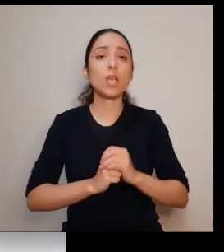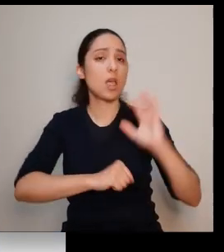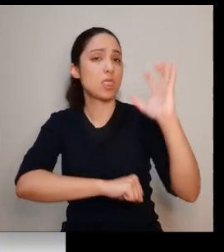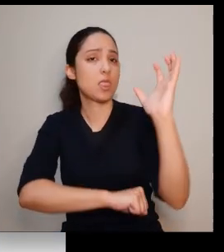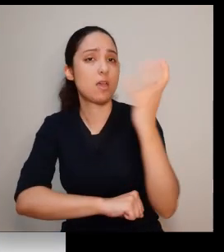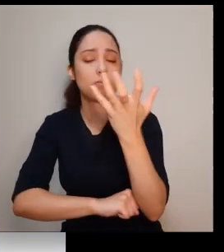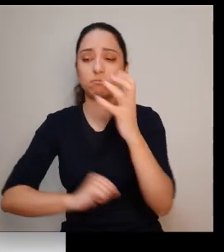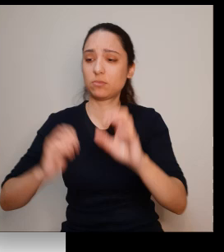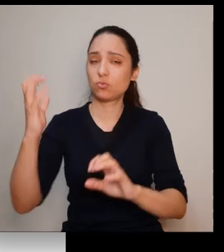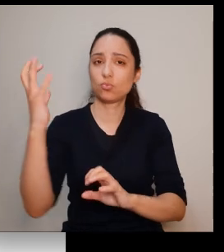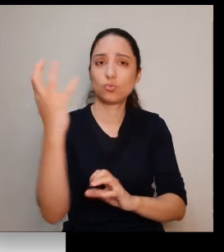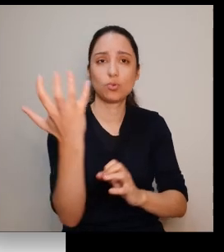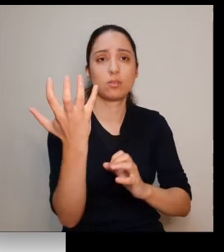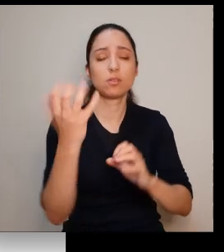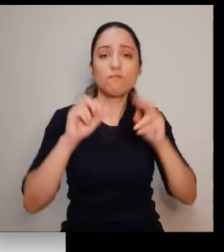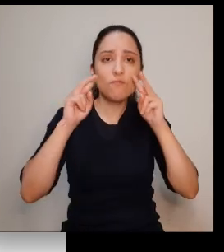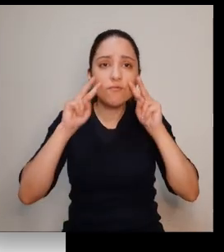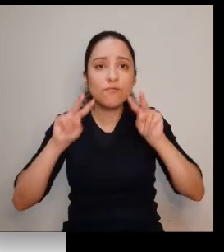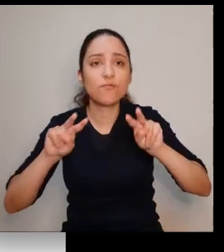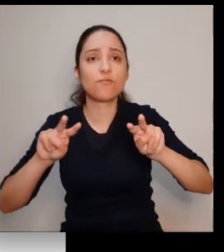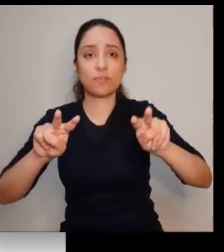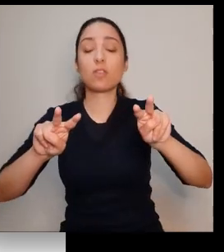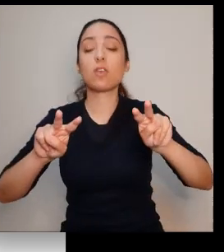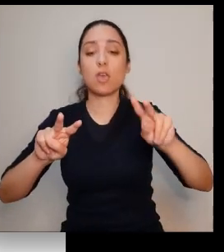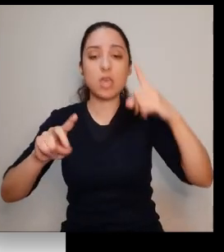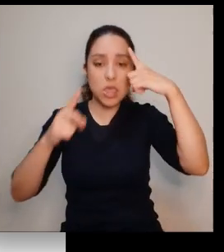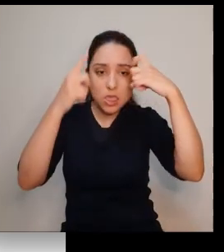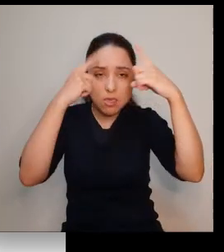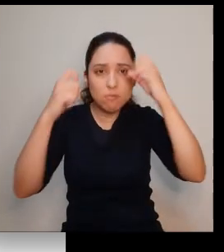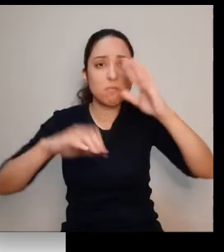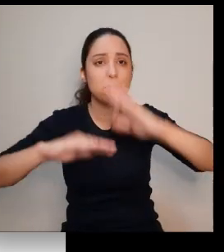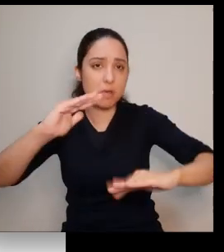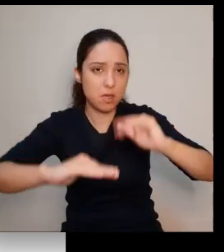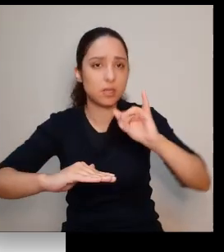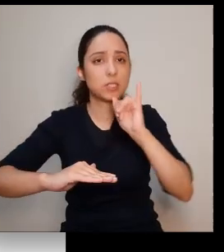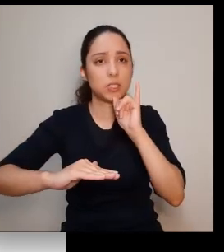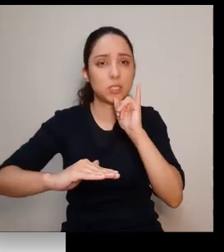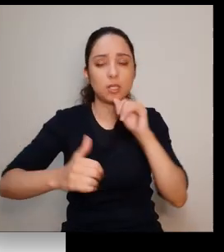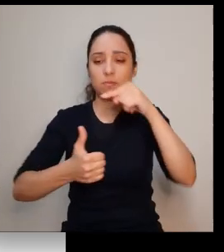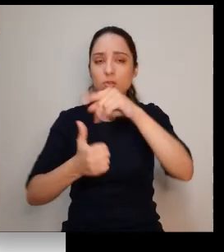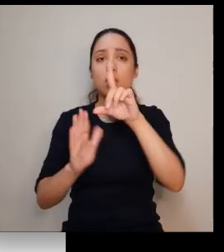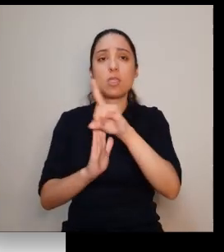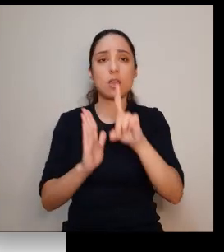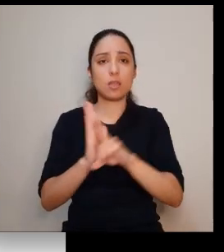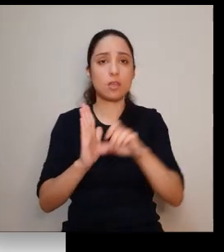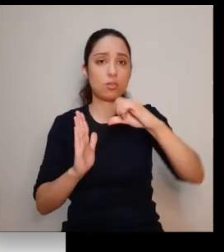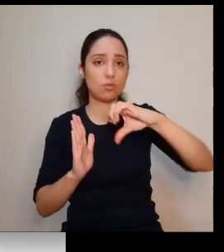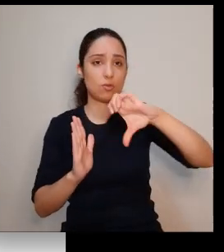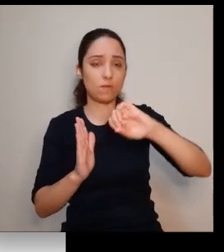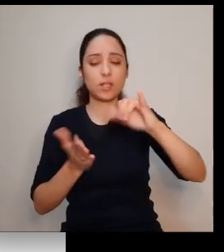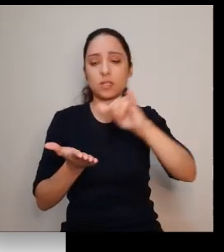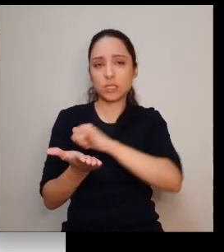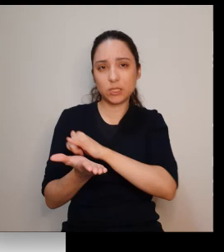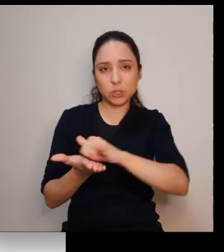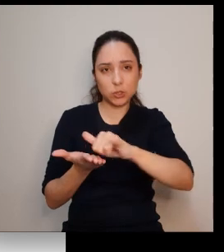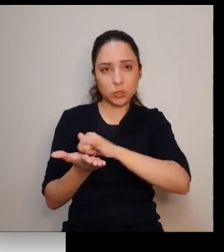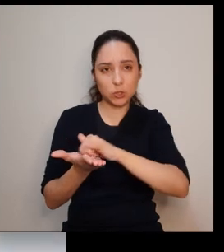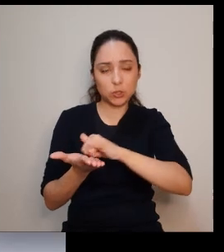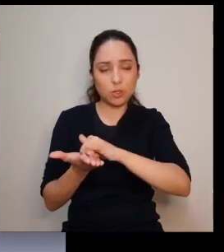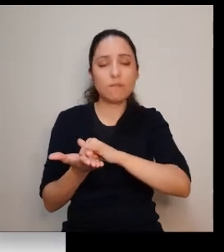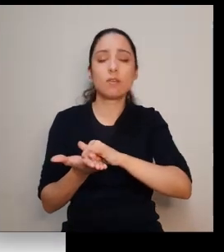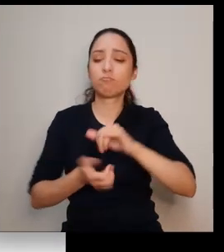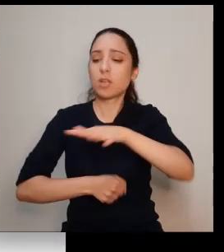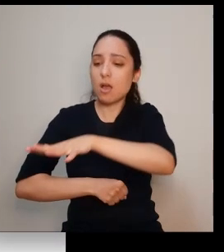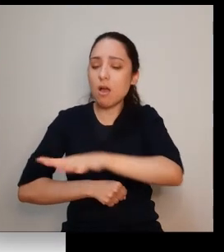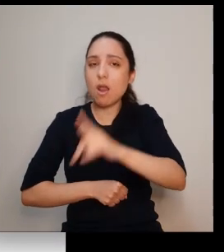São várias as possibilidades de colocar soluções baseadas na natureza na prática. Então, vamos a alguns exemplos.